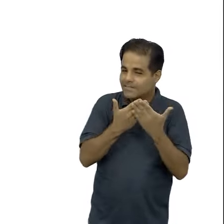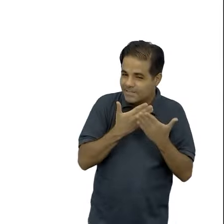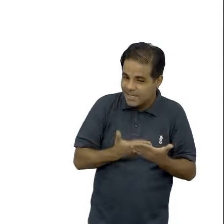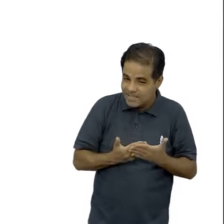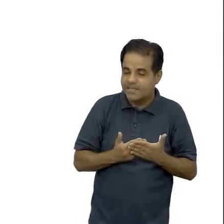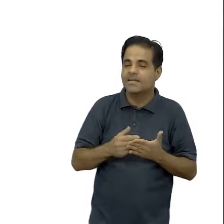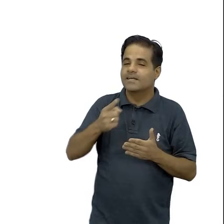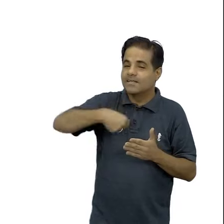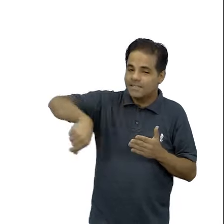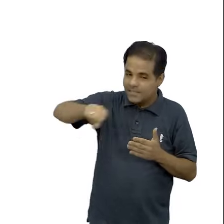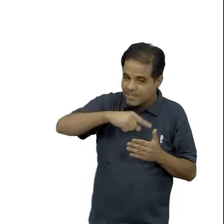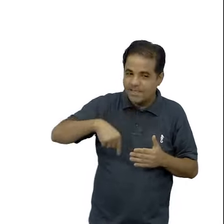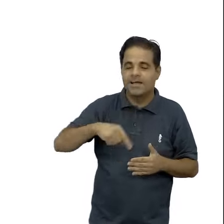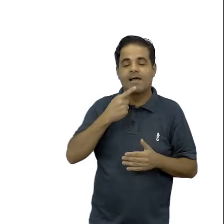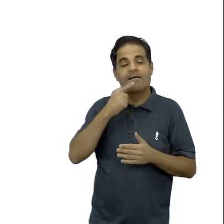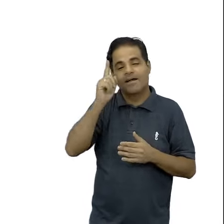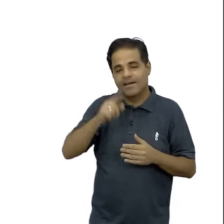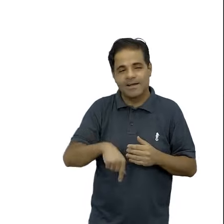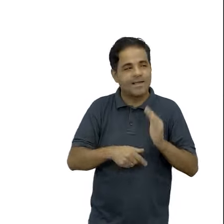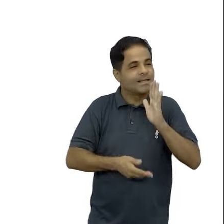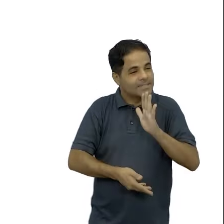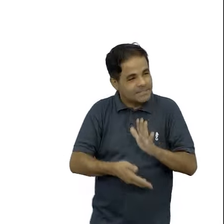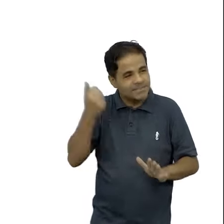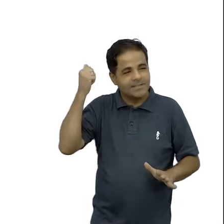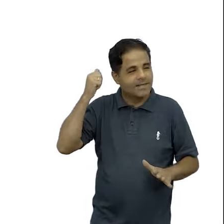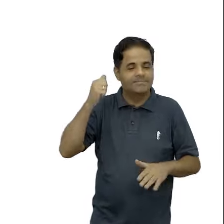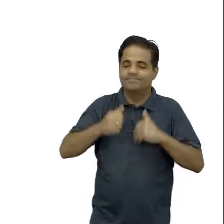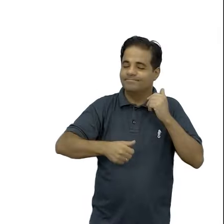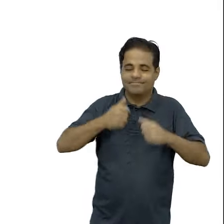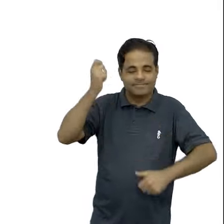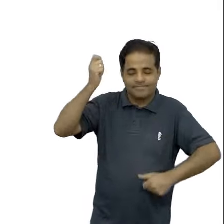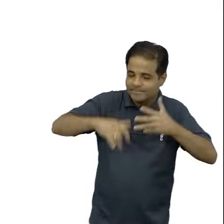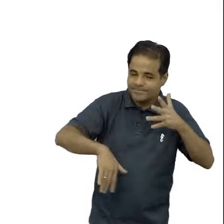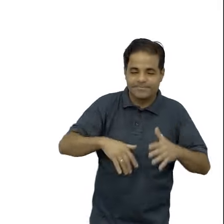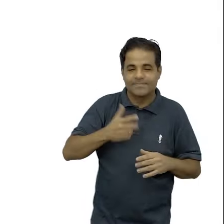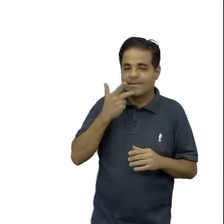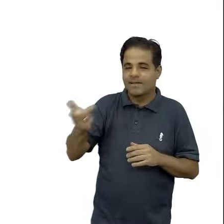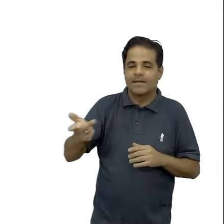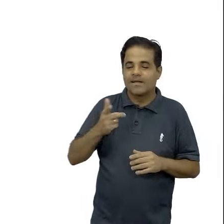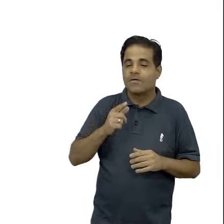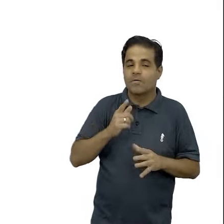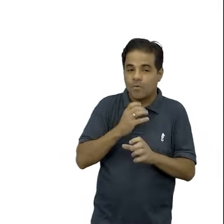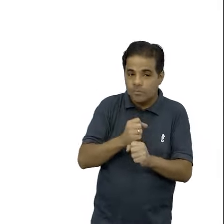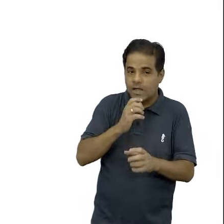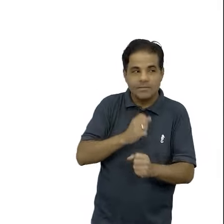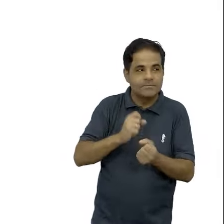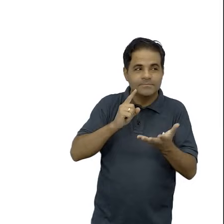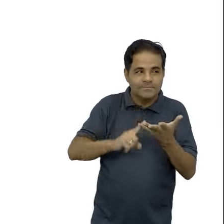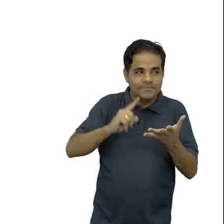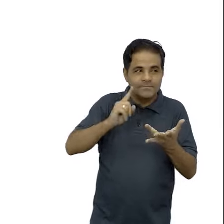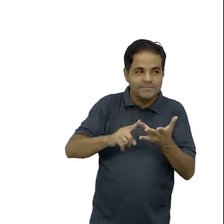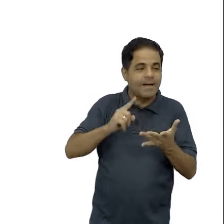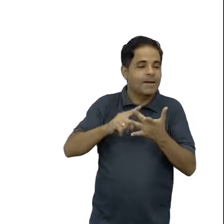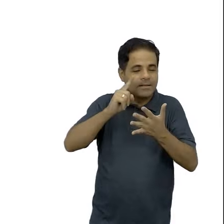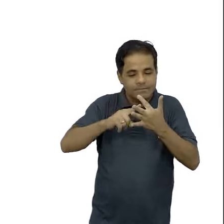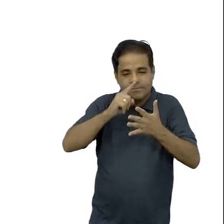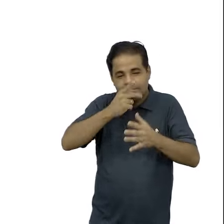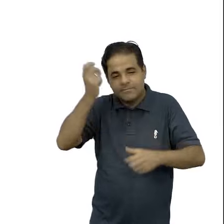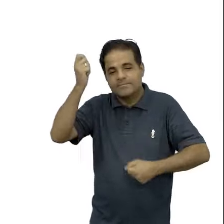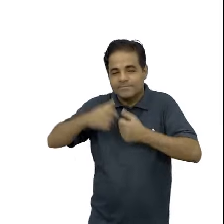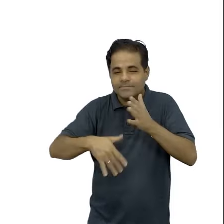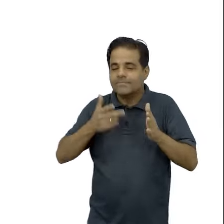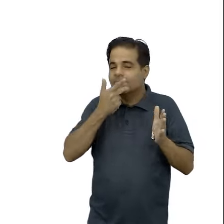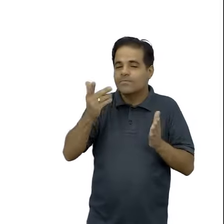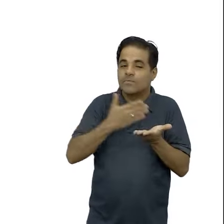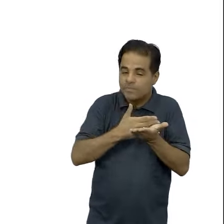estudantes e tirá-los da zona de conforto para contar de 1 em 1 e passar a contar por agrupamentos.